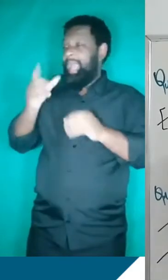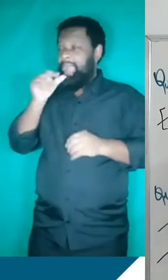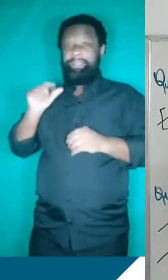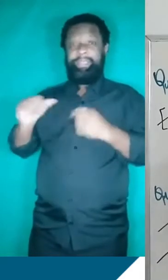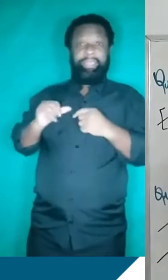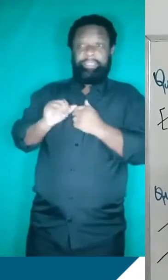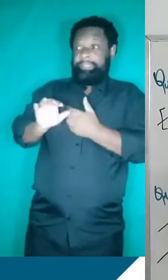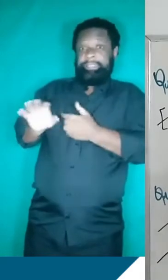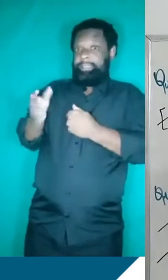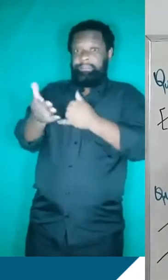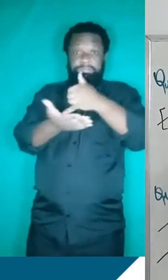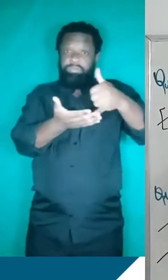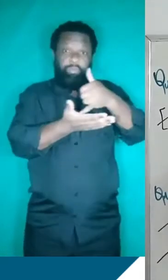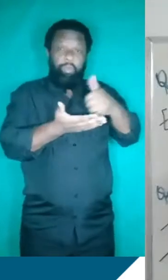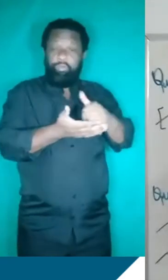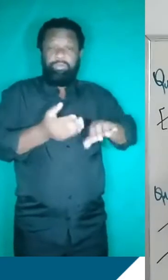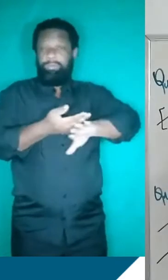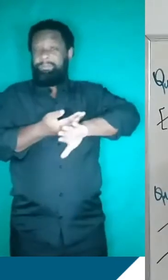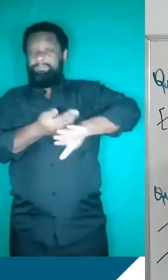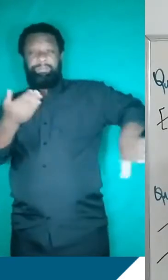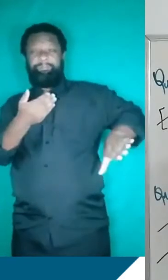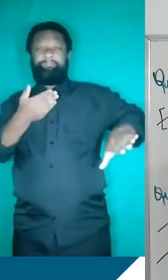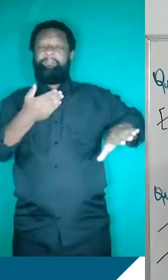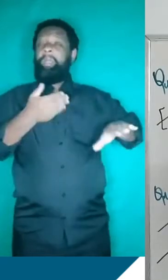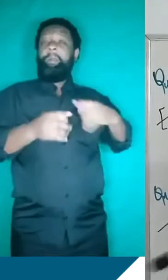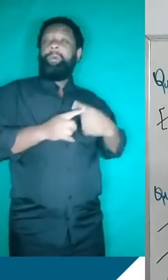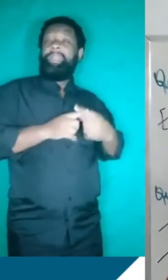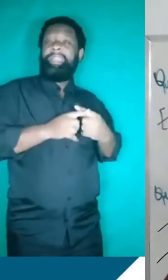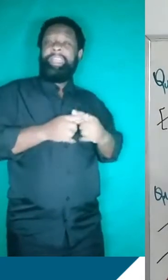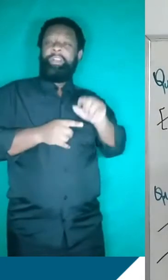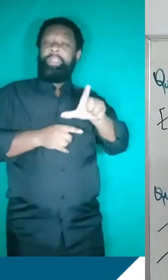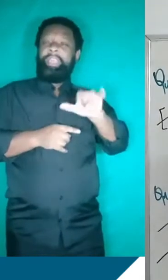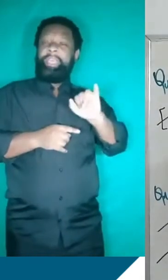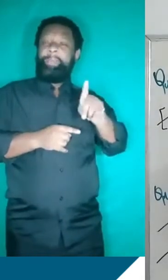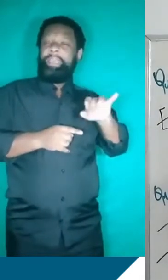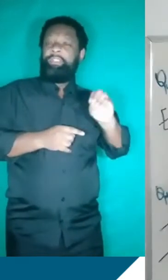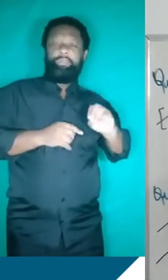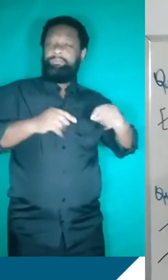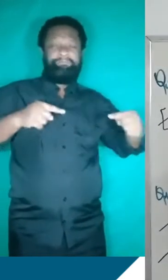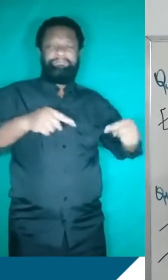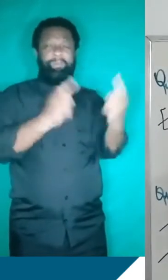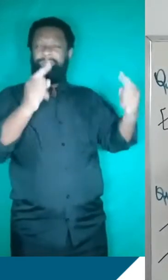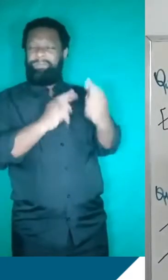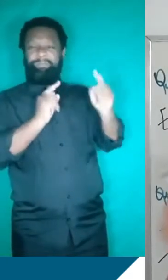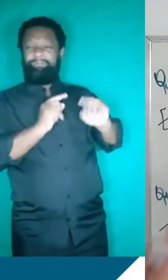lipofóbico, tem fobia de gordura, porque esse lipo remete lipídio, e lipídio é gordura.